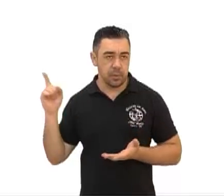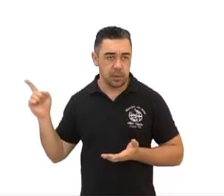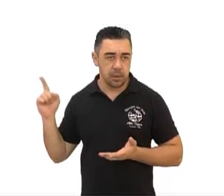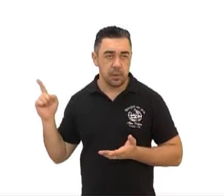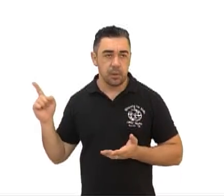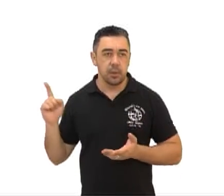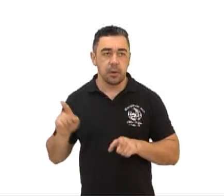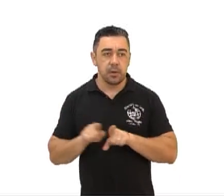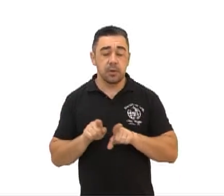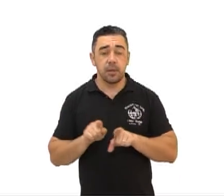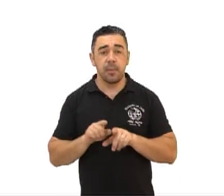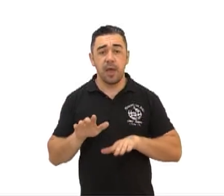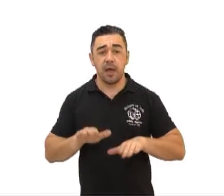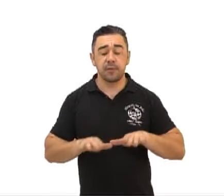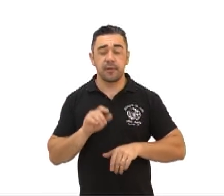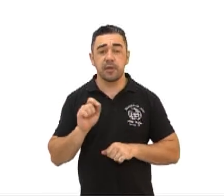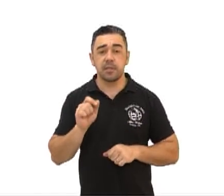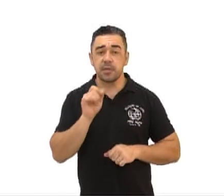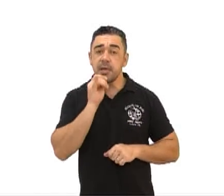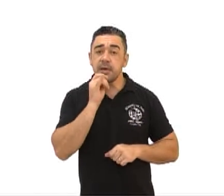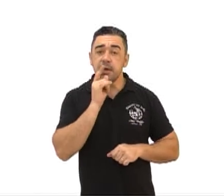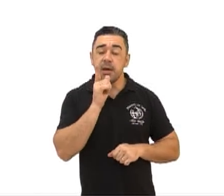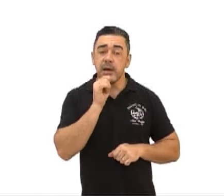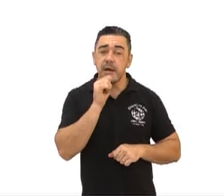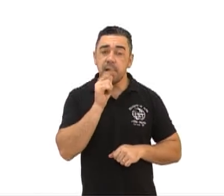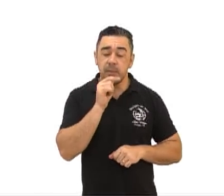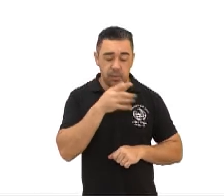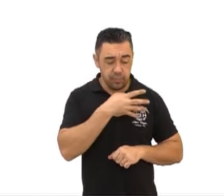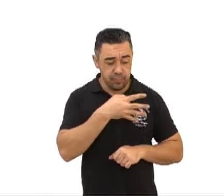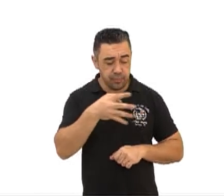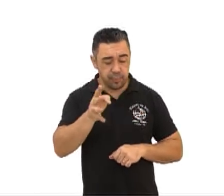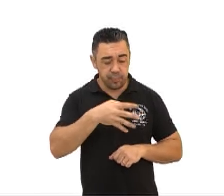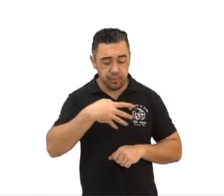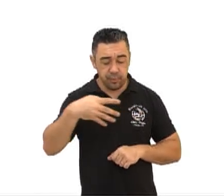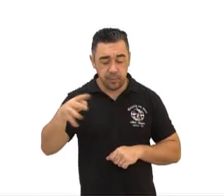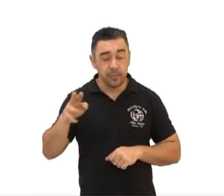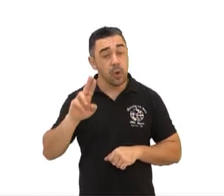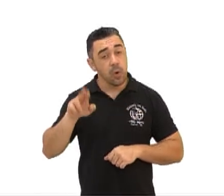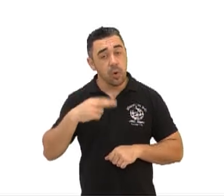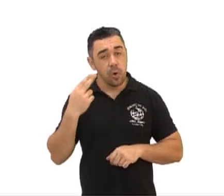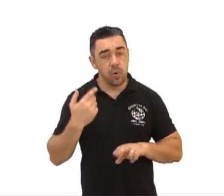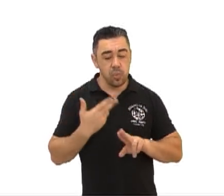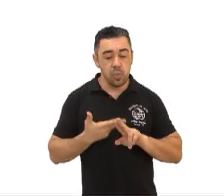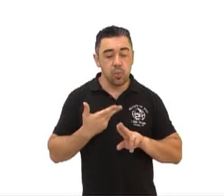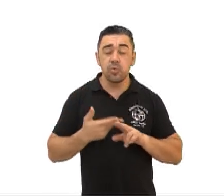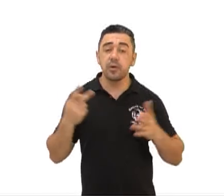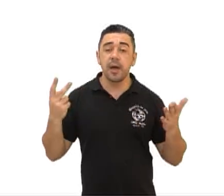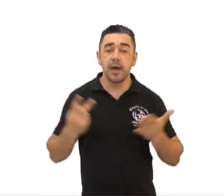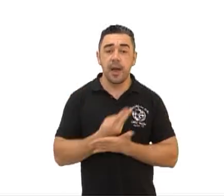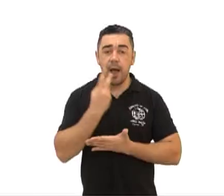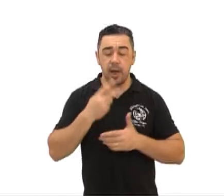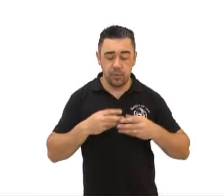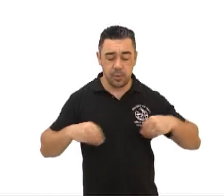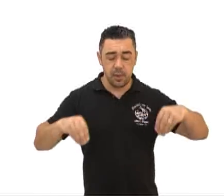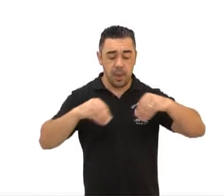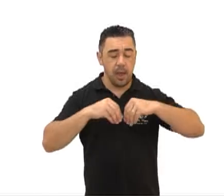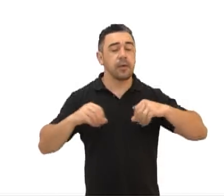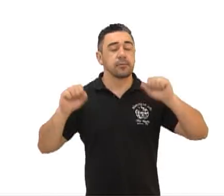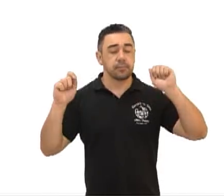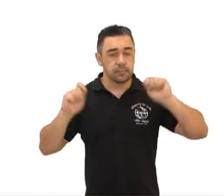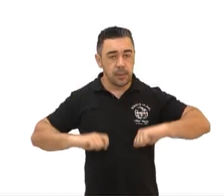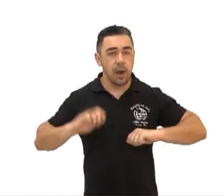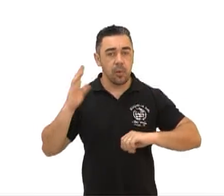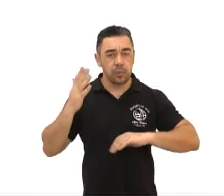a irrigação e o manejo inadequado do solo pode vir a causar erosões, né?